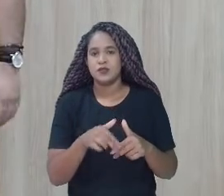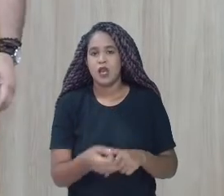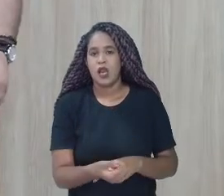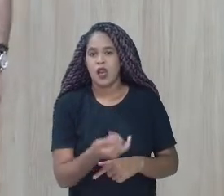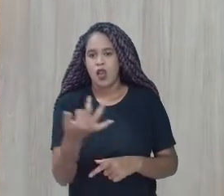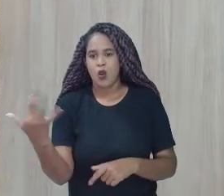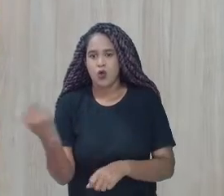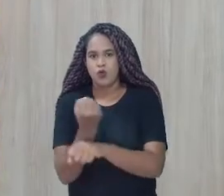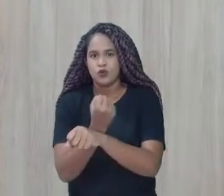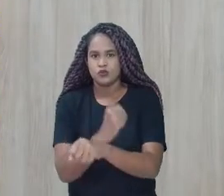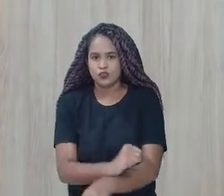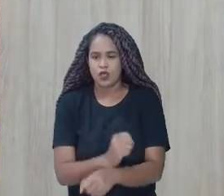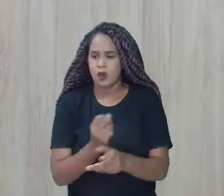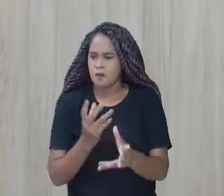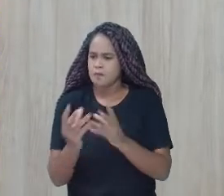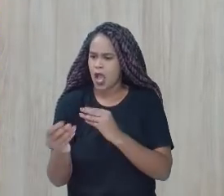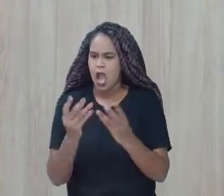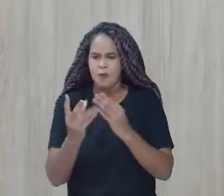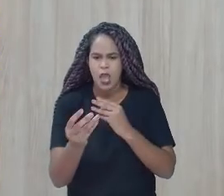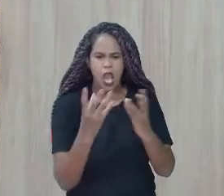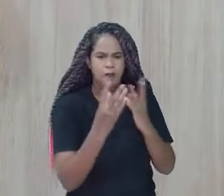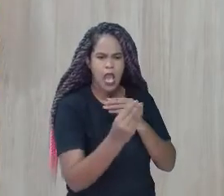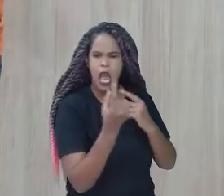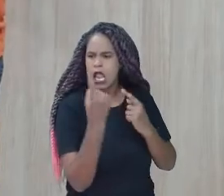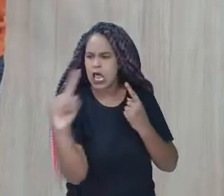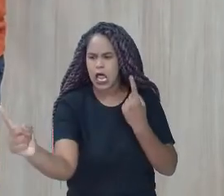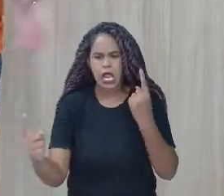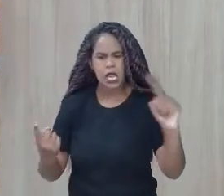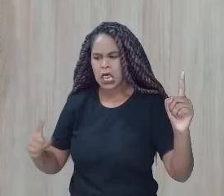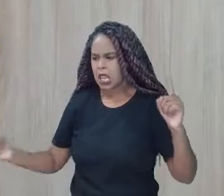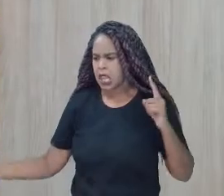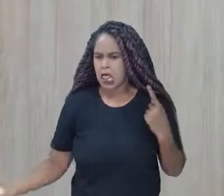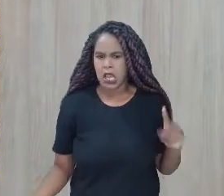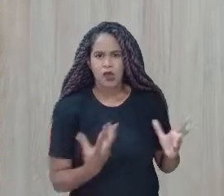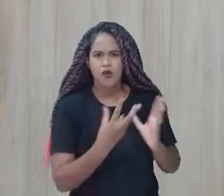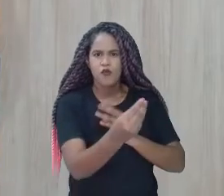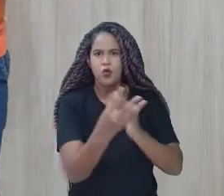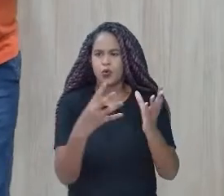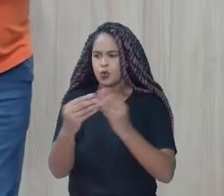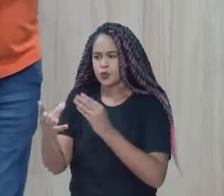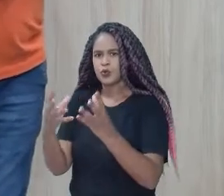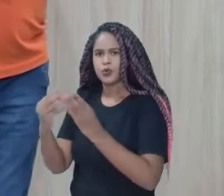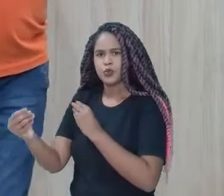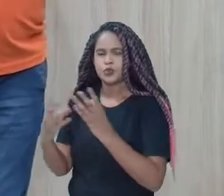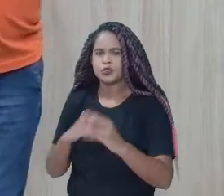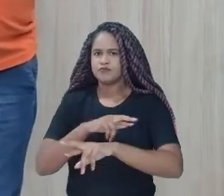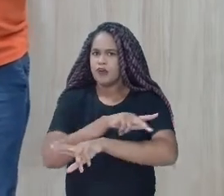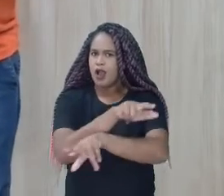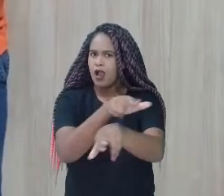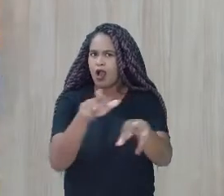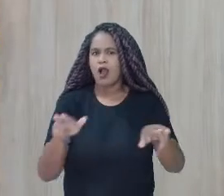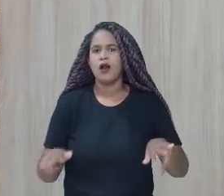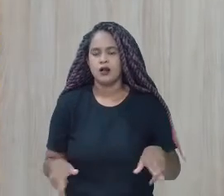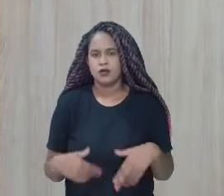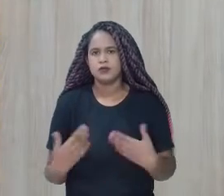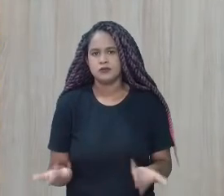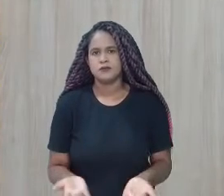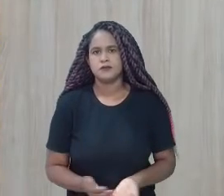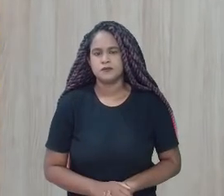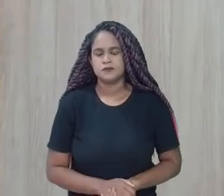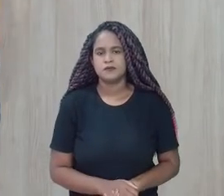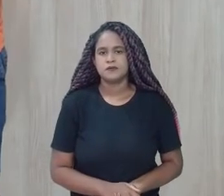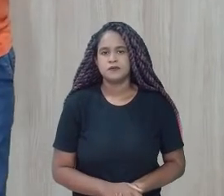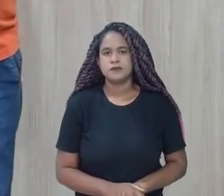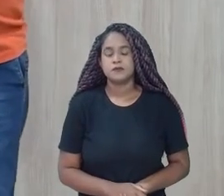de escravos, né? Os escravos, no meio desse tumulto, né, muitos desses escravos fogem, né,